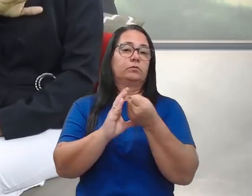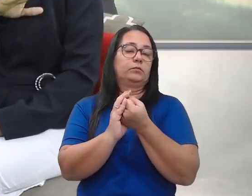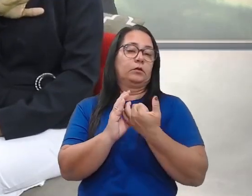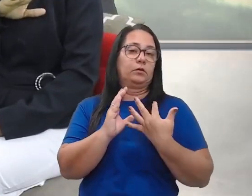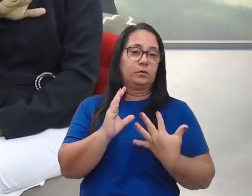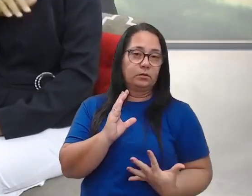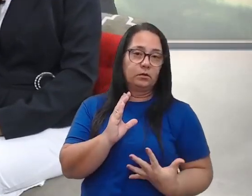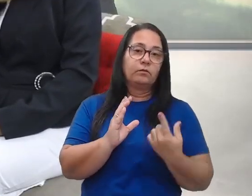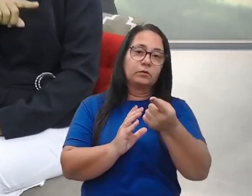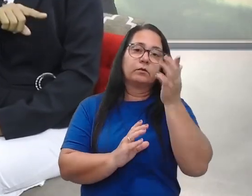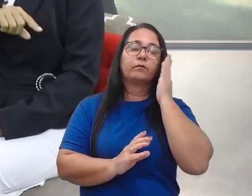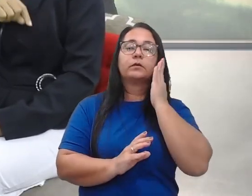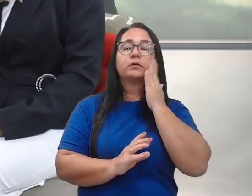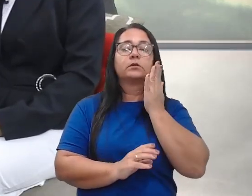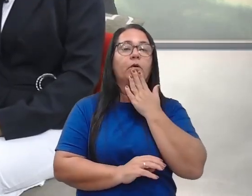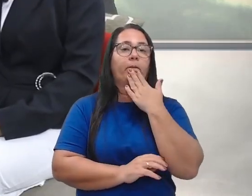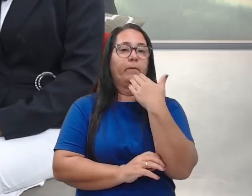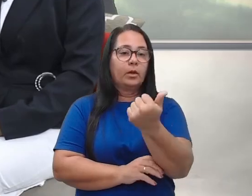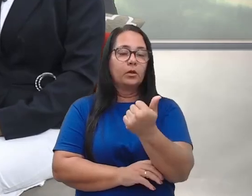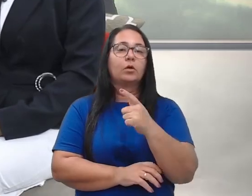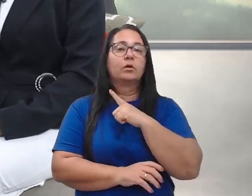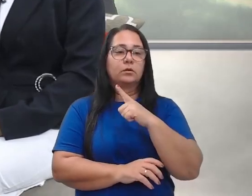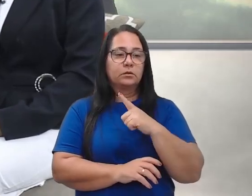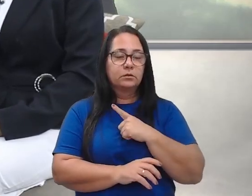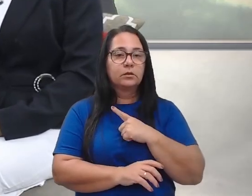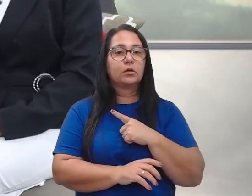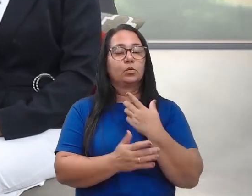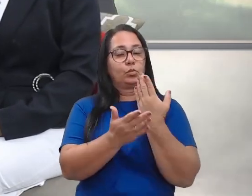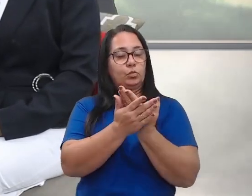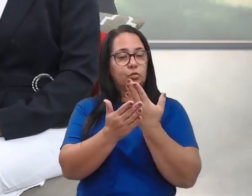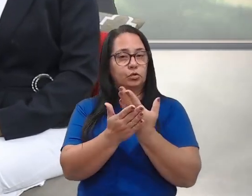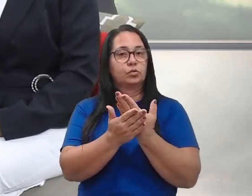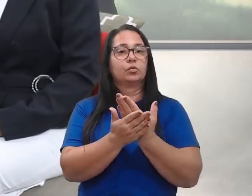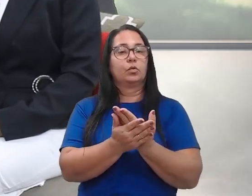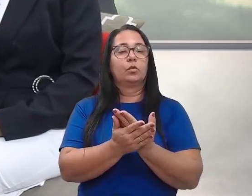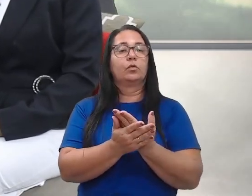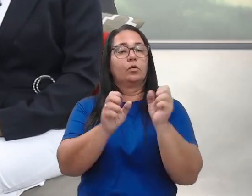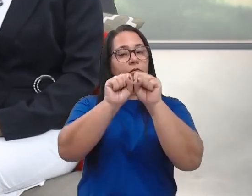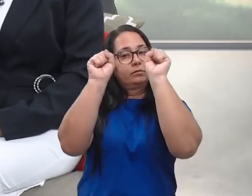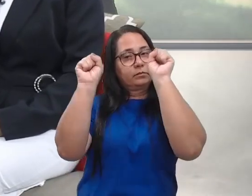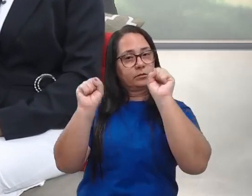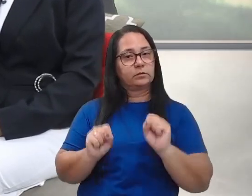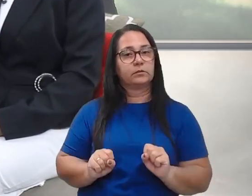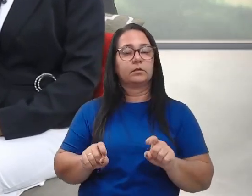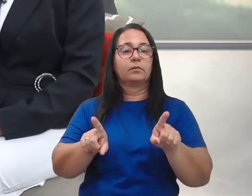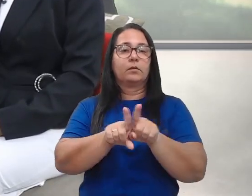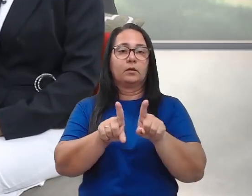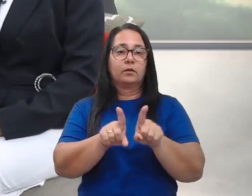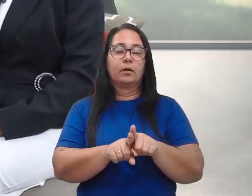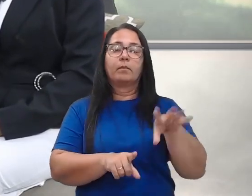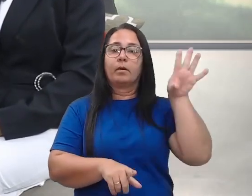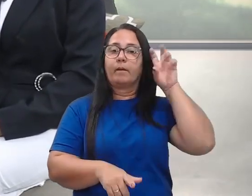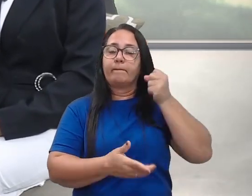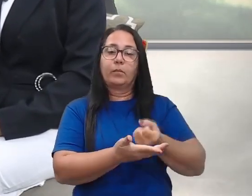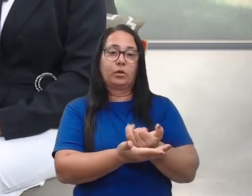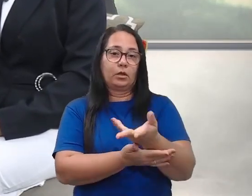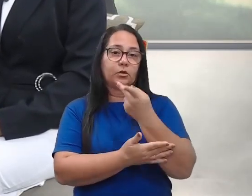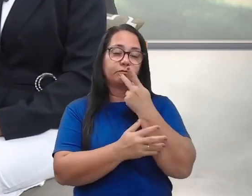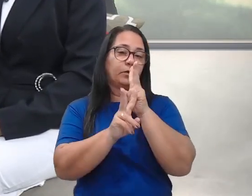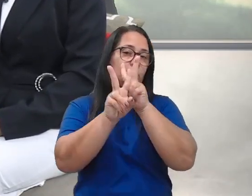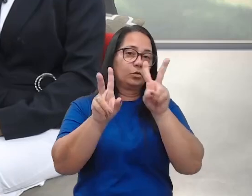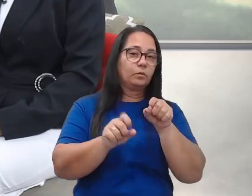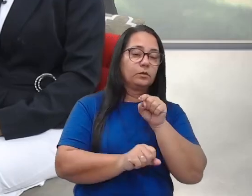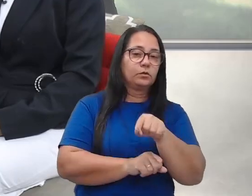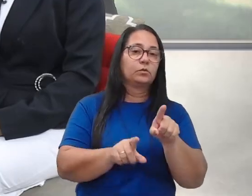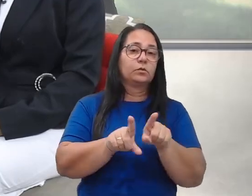isso melhor com o estudo lá no e-book e com o podcast que será falar também sobre isso. Mas é você